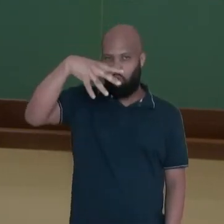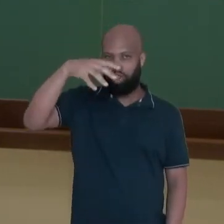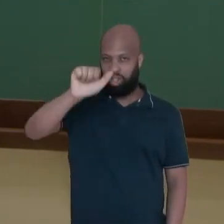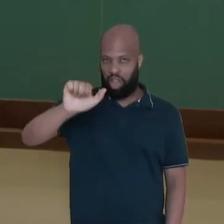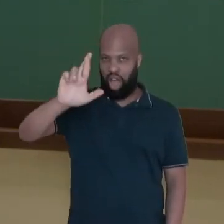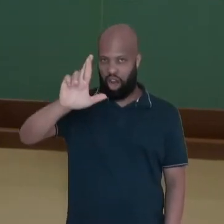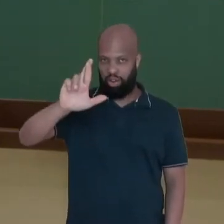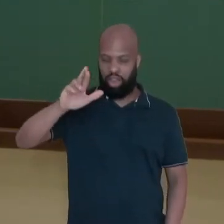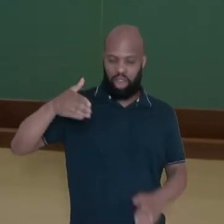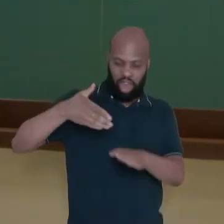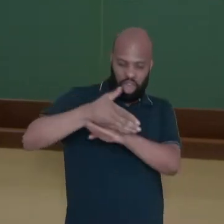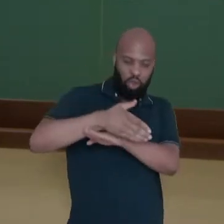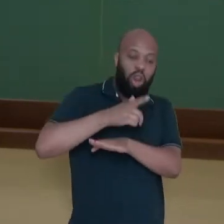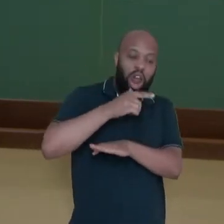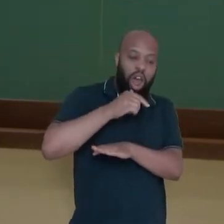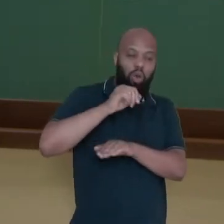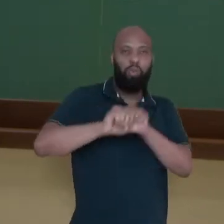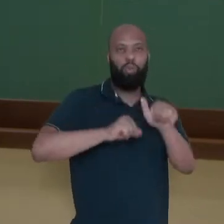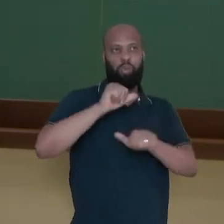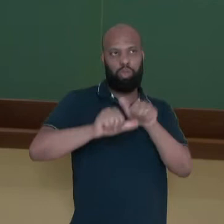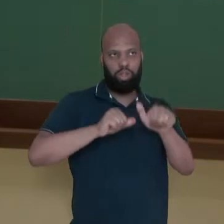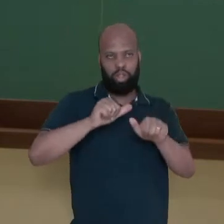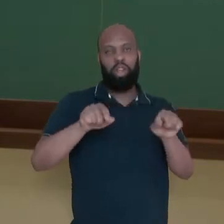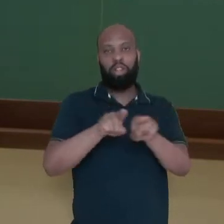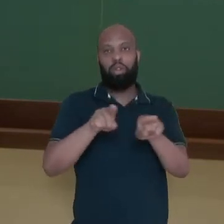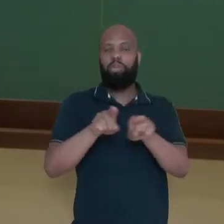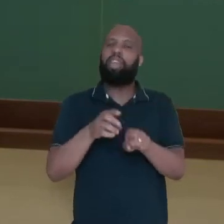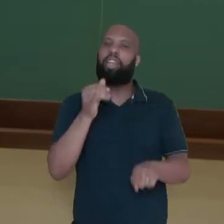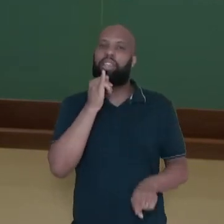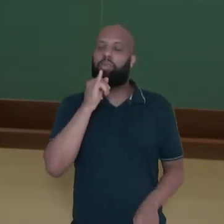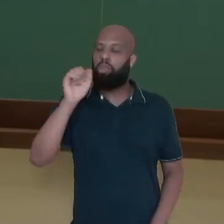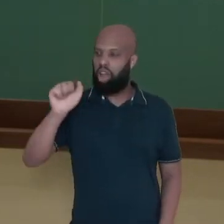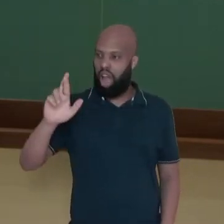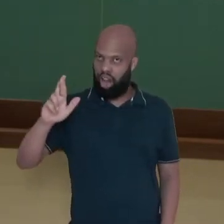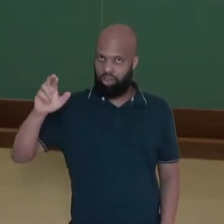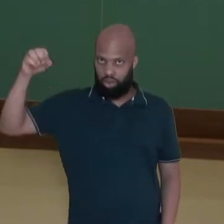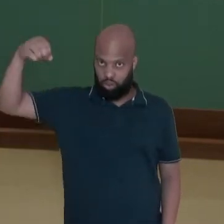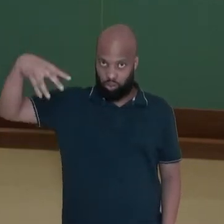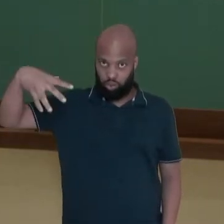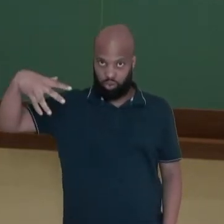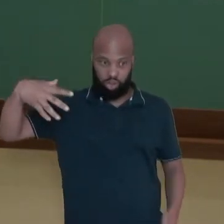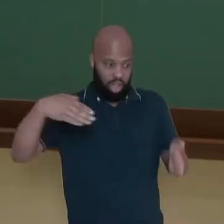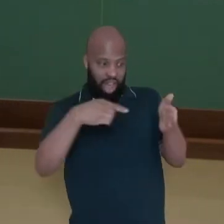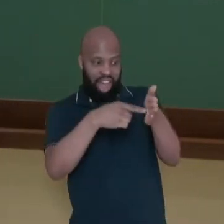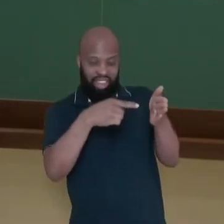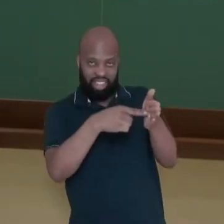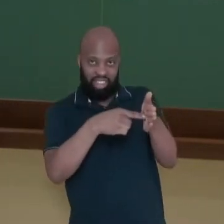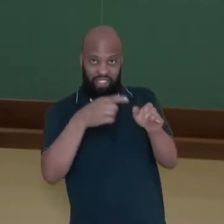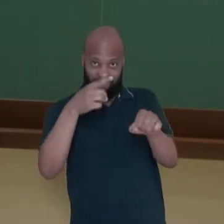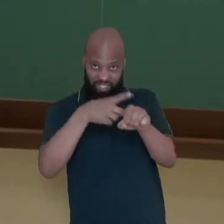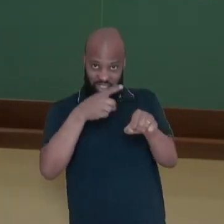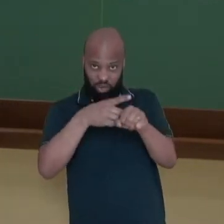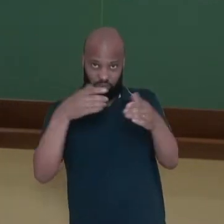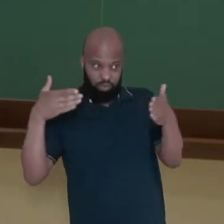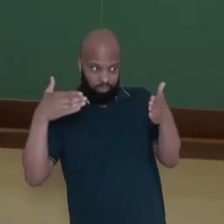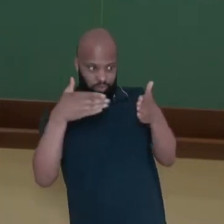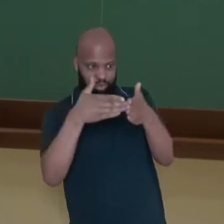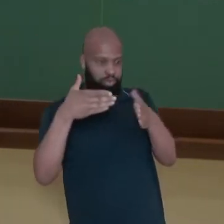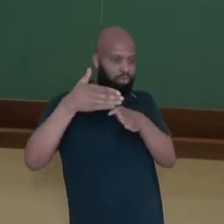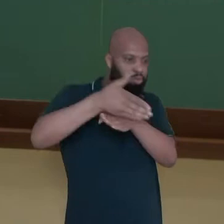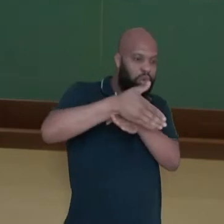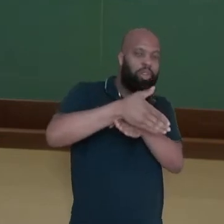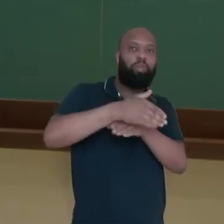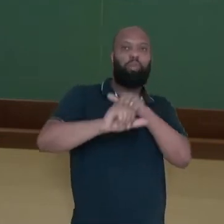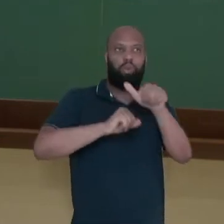refração. Saiu do ar, foi para o vidro, sofreu refração. Vale destacar que, às vezes, desvia o raio de luz.